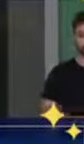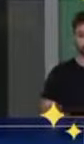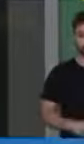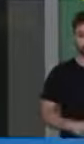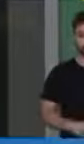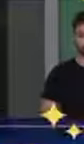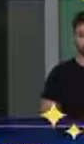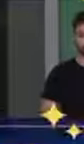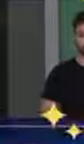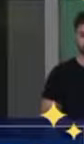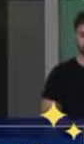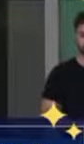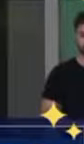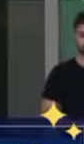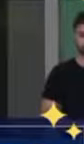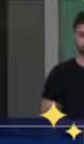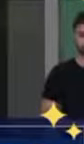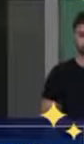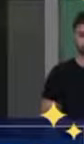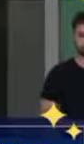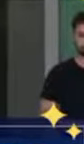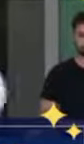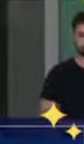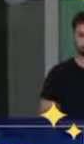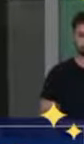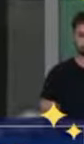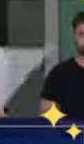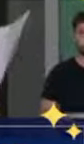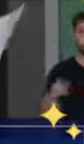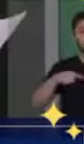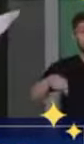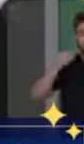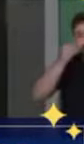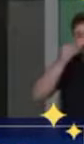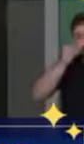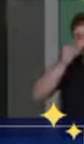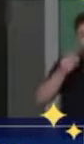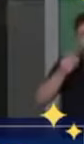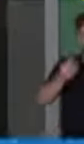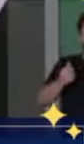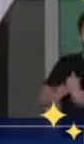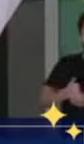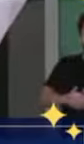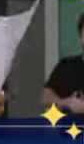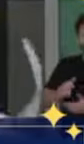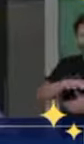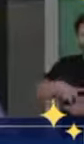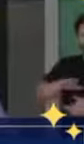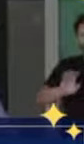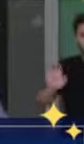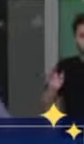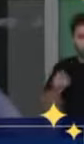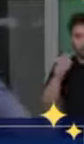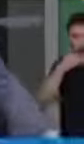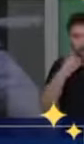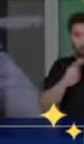Finalizar? Nesse 1 minuto que me resta, eles tentam agora abafar esse fiasco da esquerda, né? O fim do